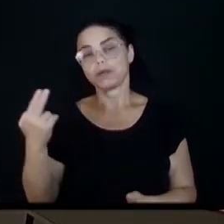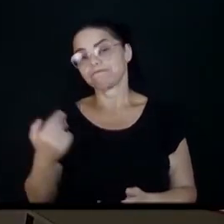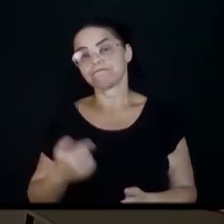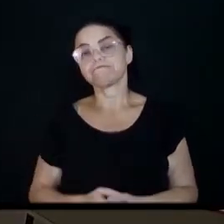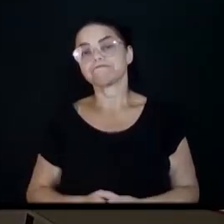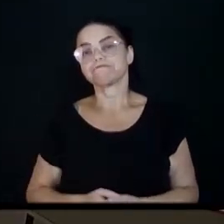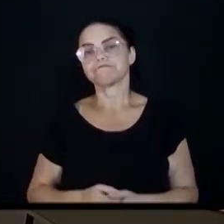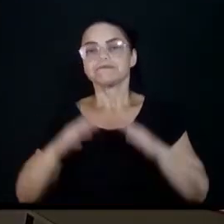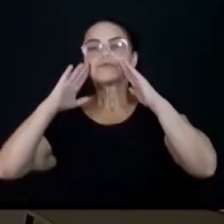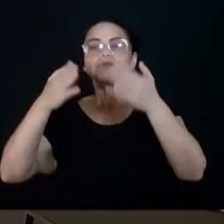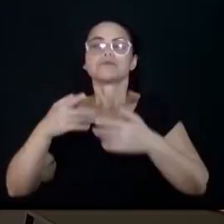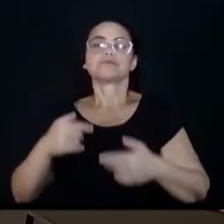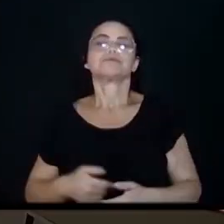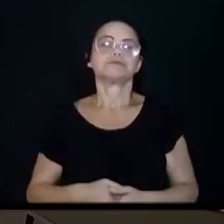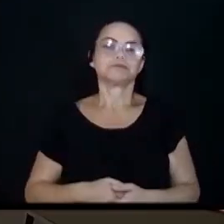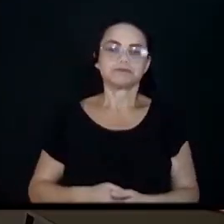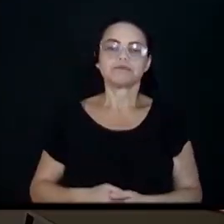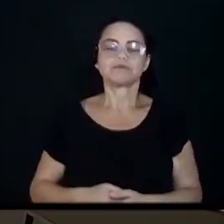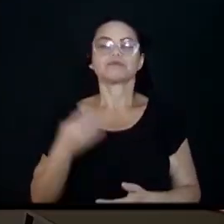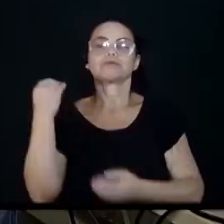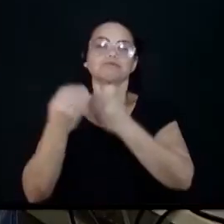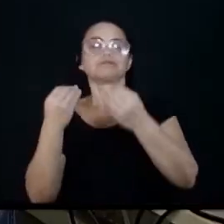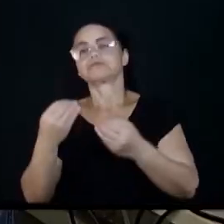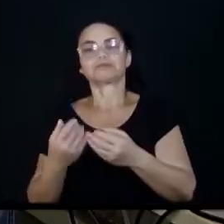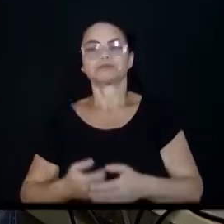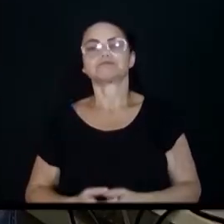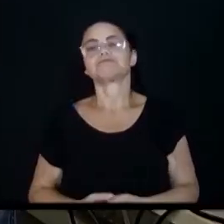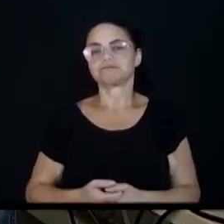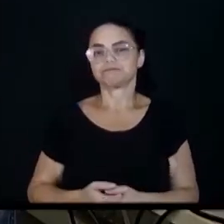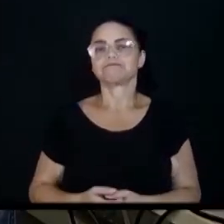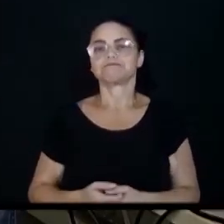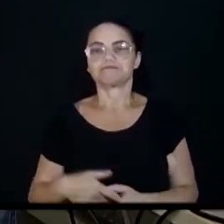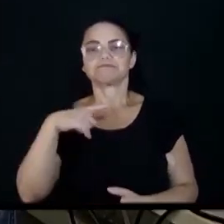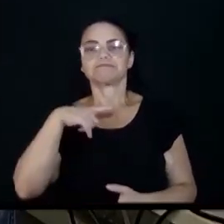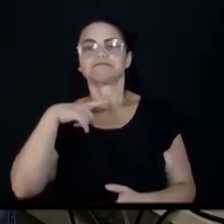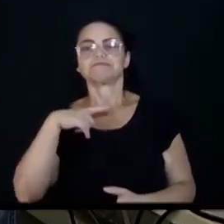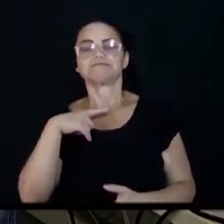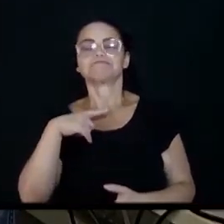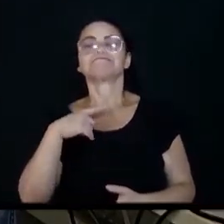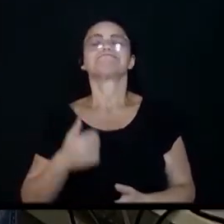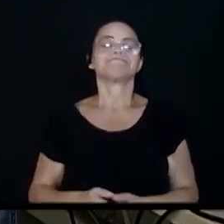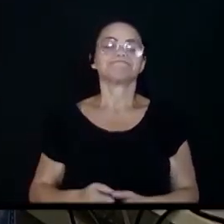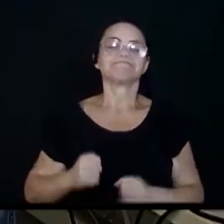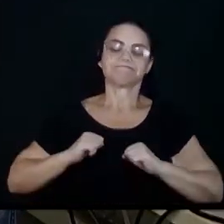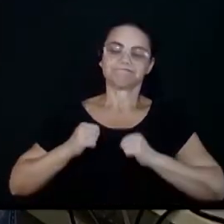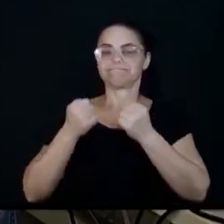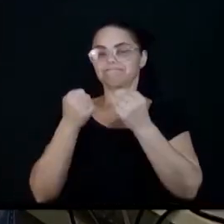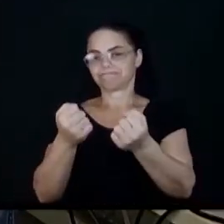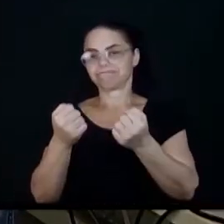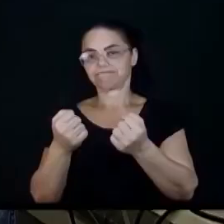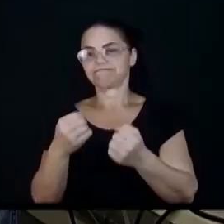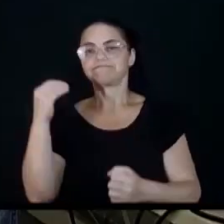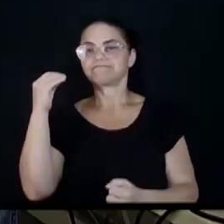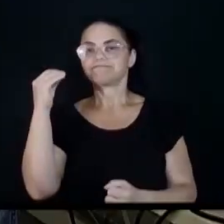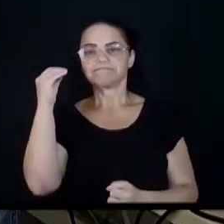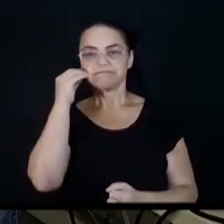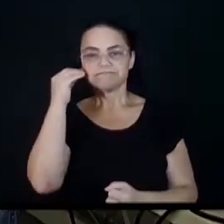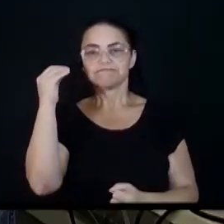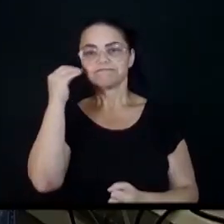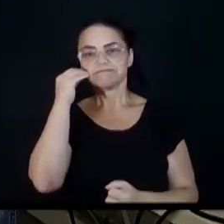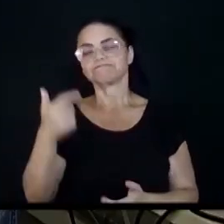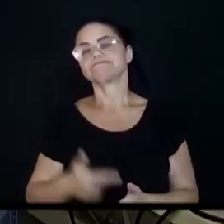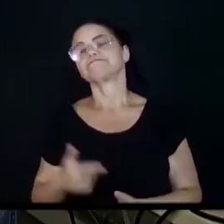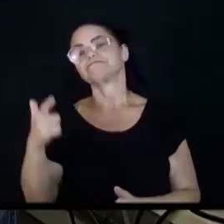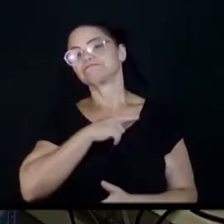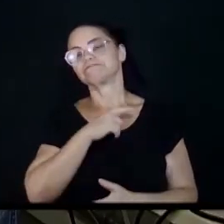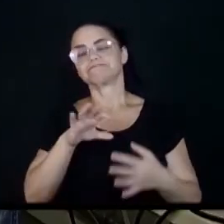de como que a gente pode fazer. A gente tem se movido, né, para tentar conseguir outros parceiros e ampliar um